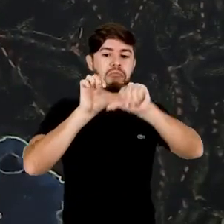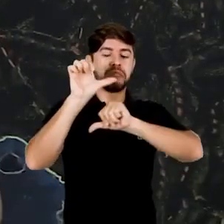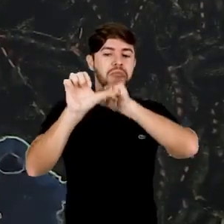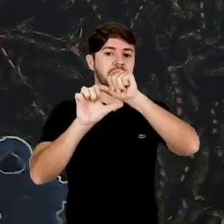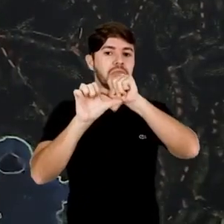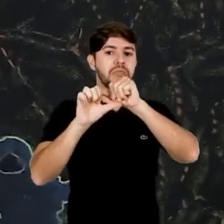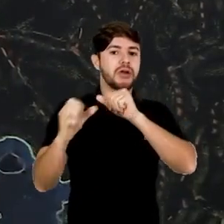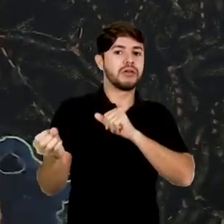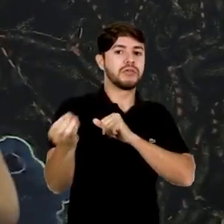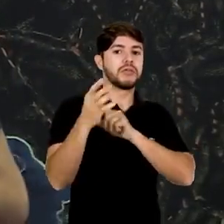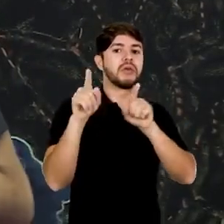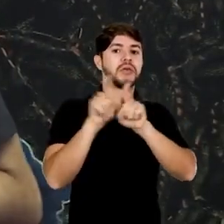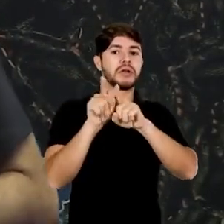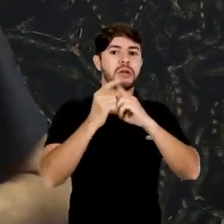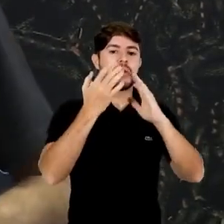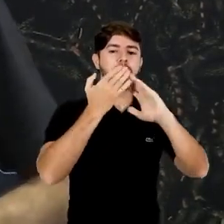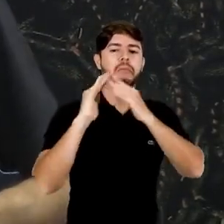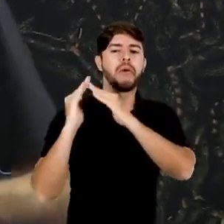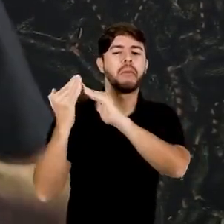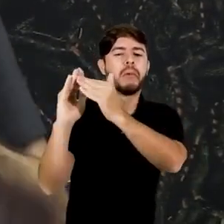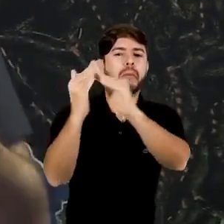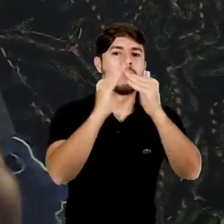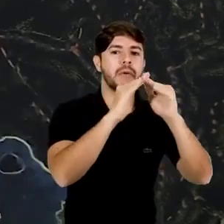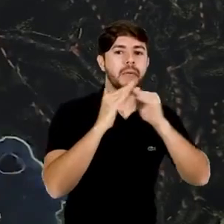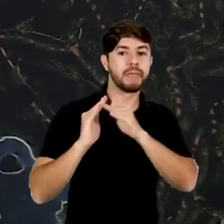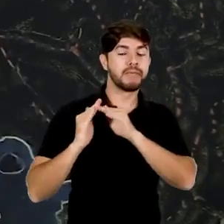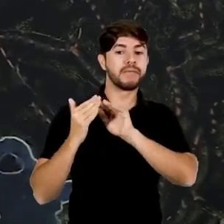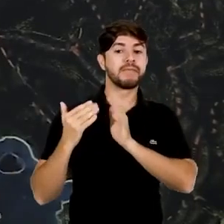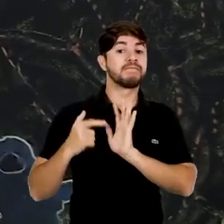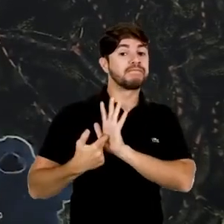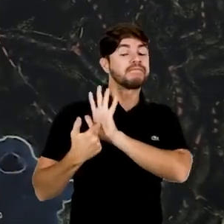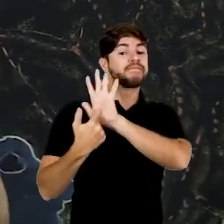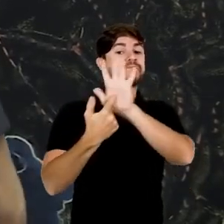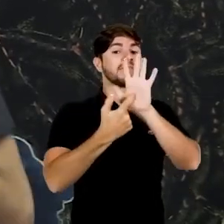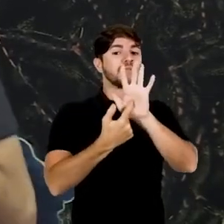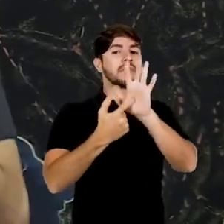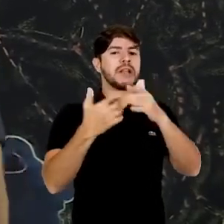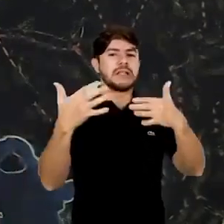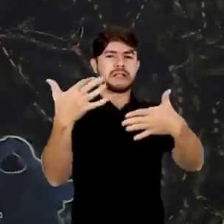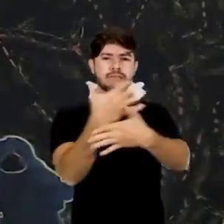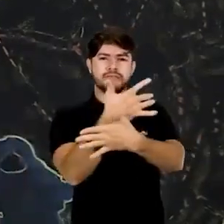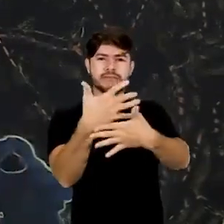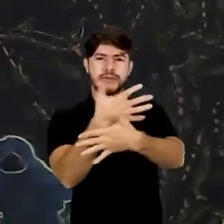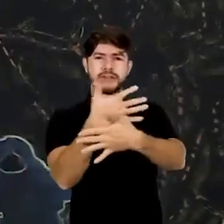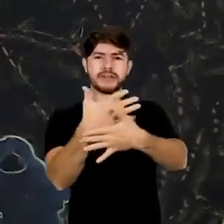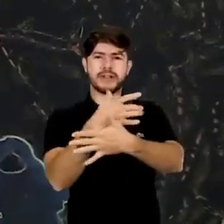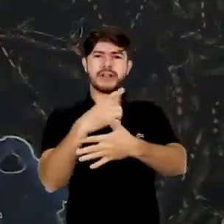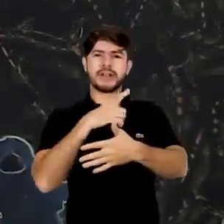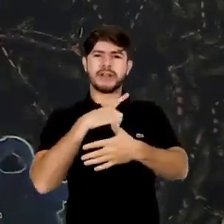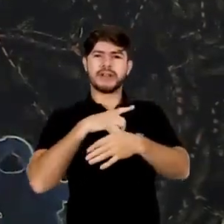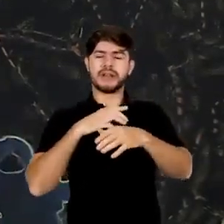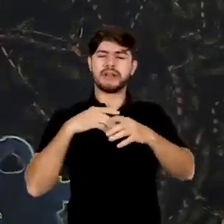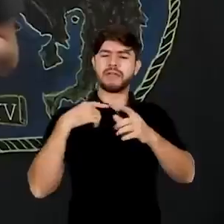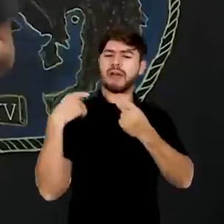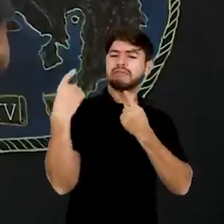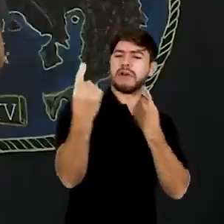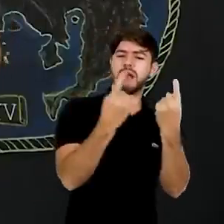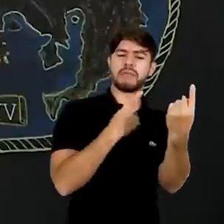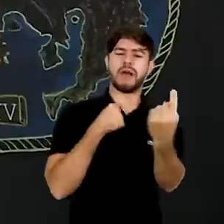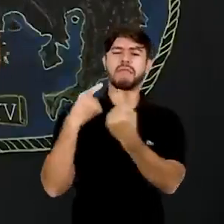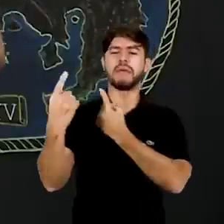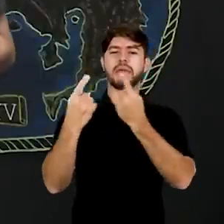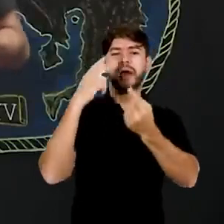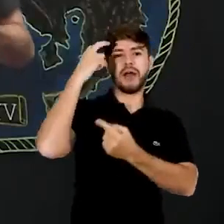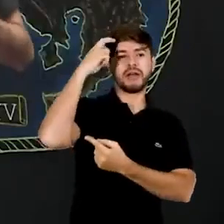e urbanização. Esse mundo que surge nas cidades é um mundo que tem mais circulação de cultura, mais circulação